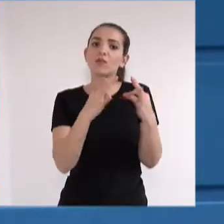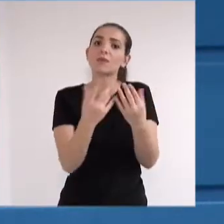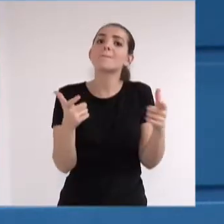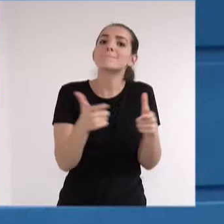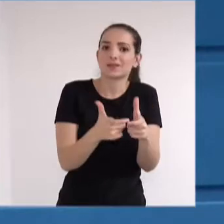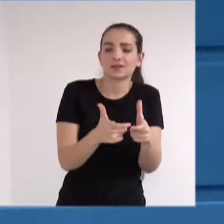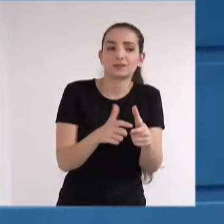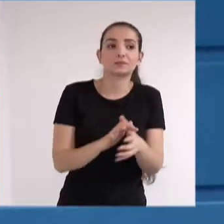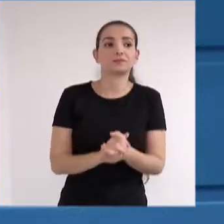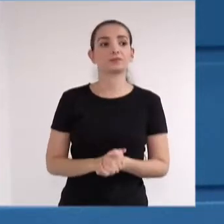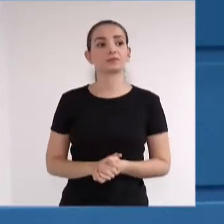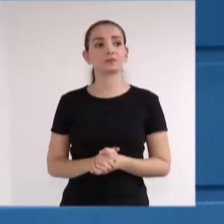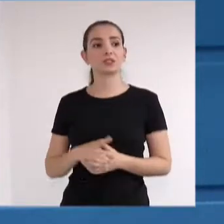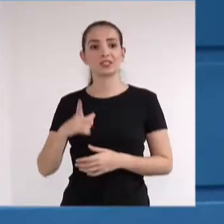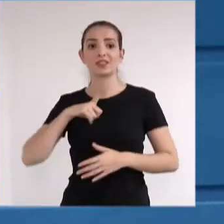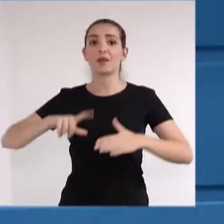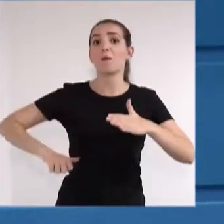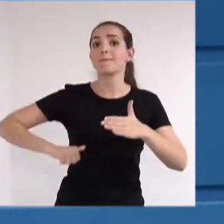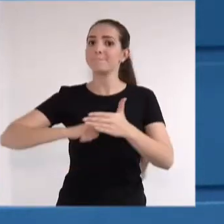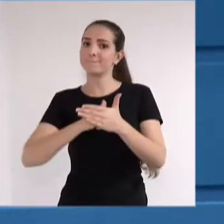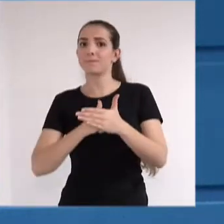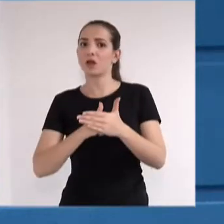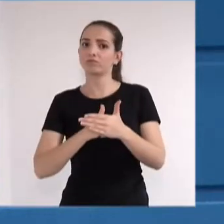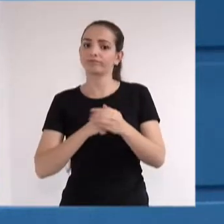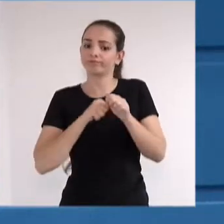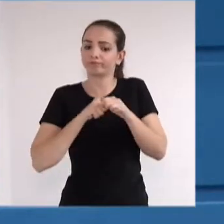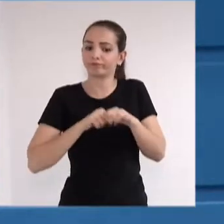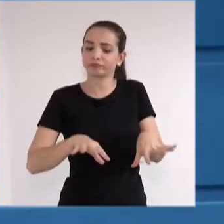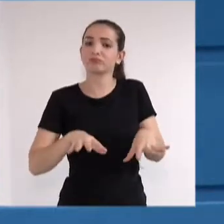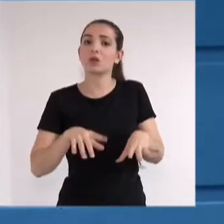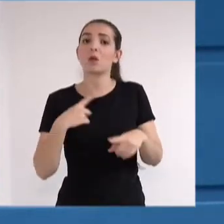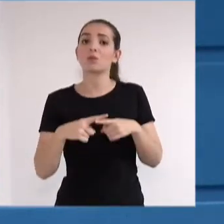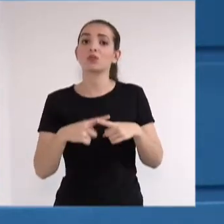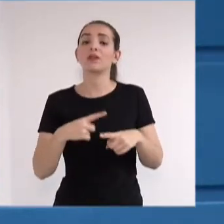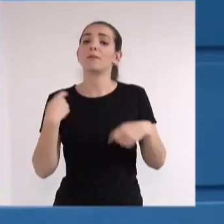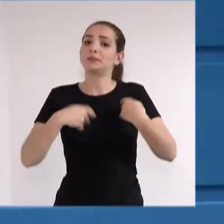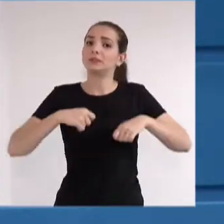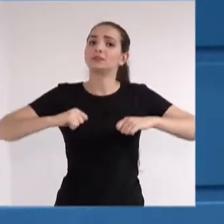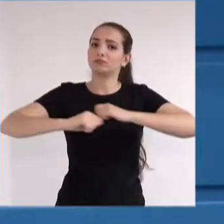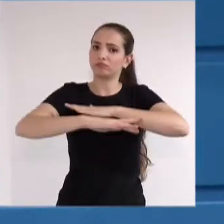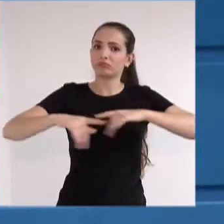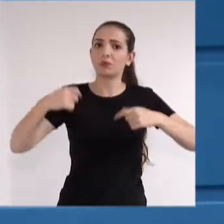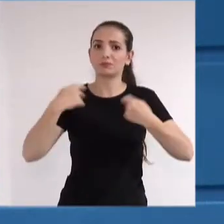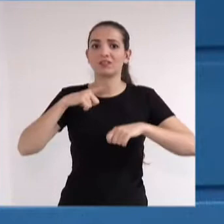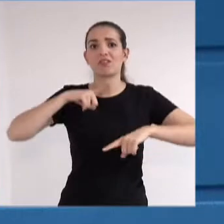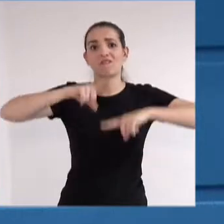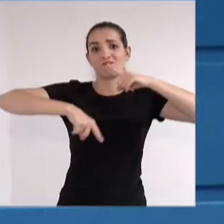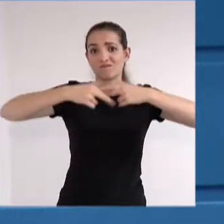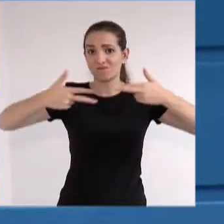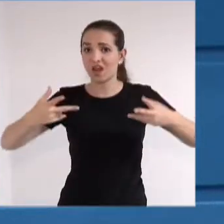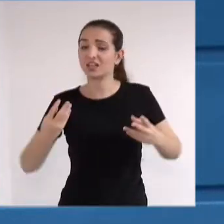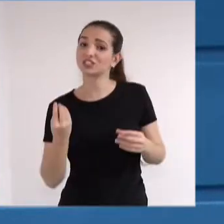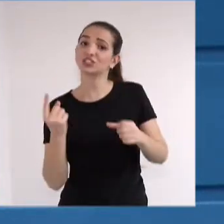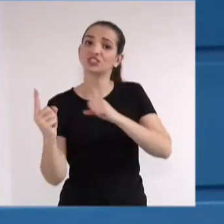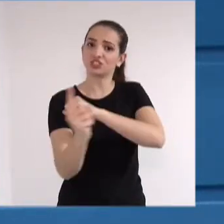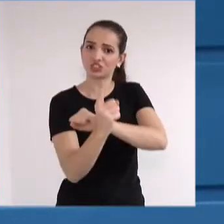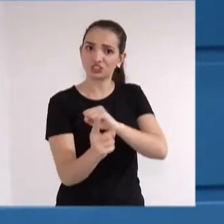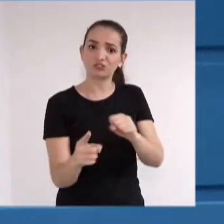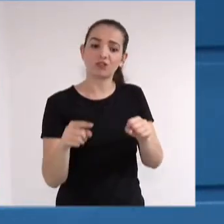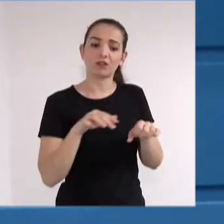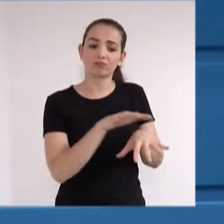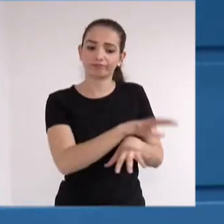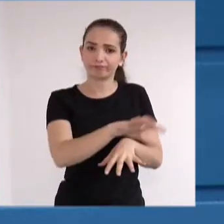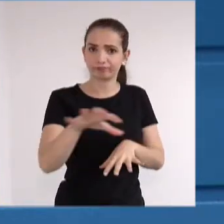tem todo um impacto. Por quê? Porque depende do transporte, depende dos insumos que chegam lá. Então, nesse sentido, nós queremos que